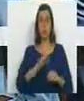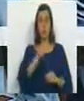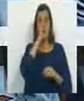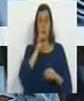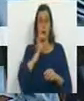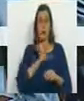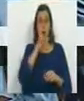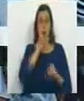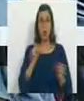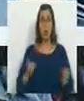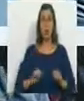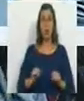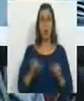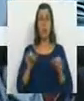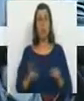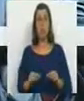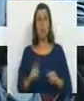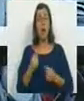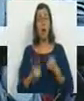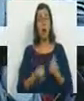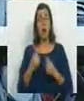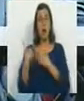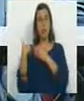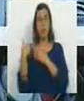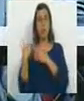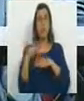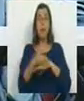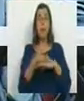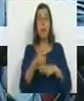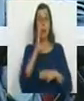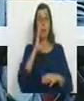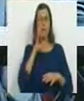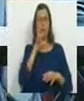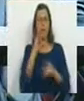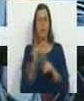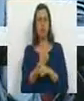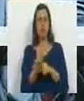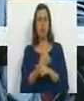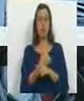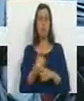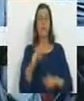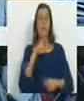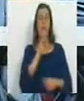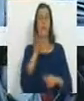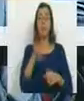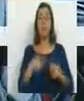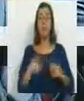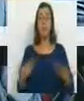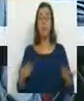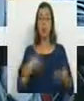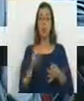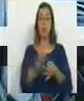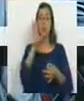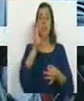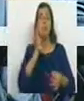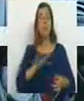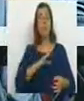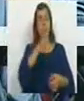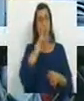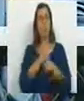ministros ou das senhoras ministras. E hoje temos alguém que tutela parte das forças de segurança. E pergunto eu, e deixo esta pergunta, senhora